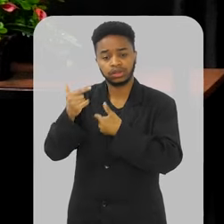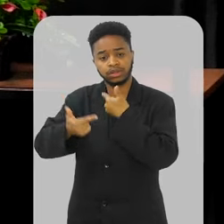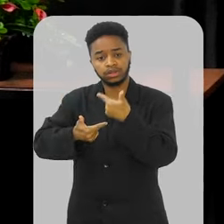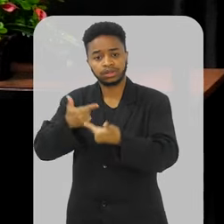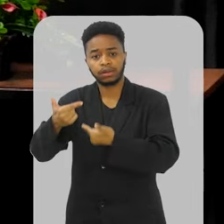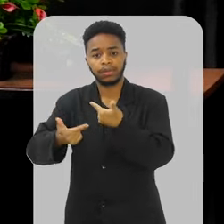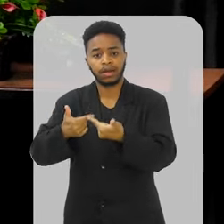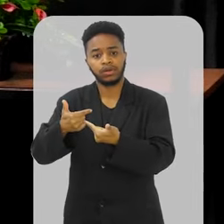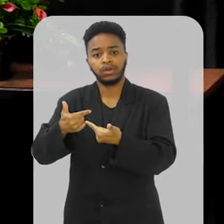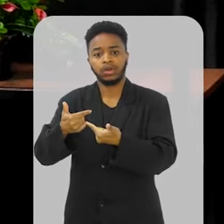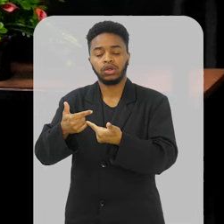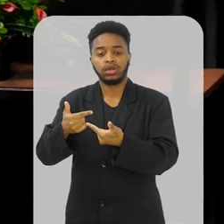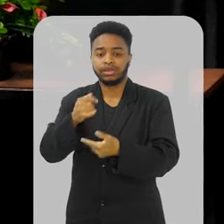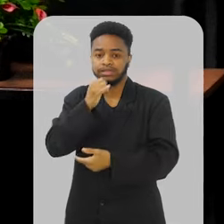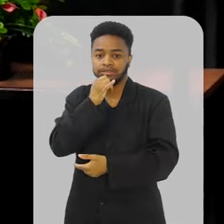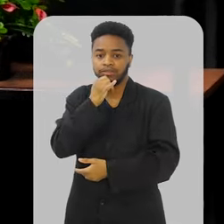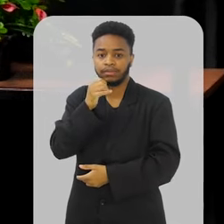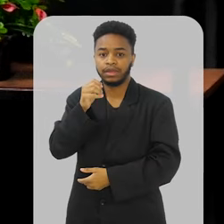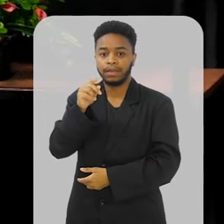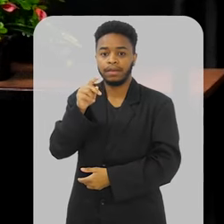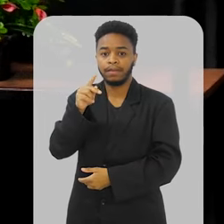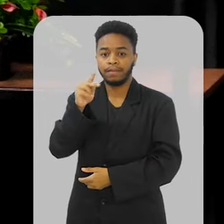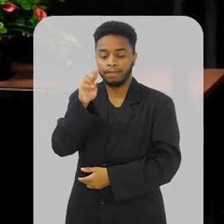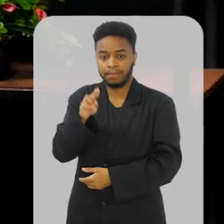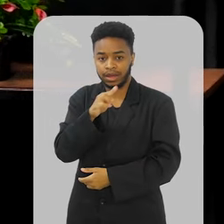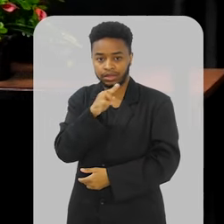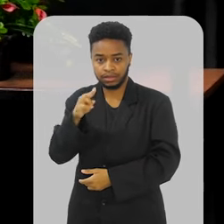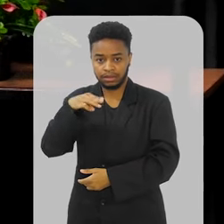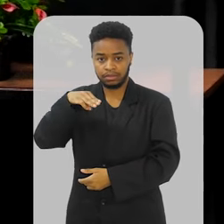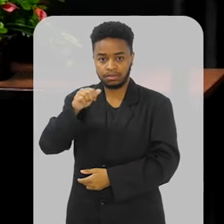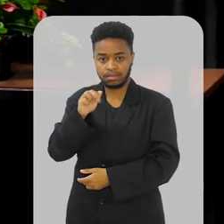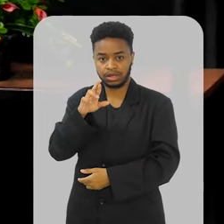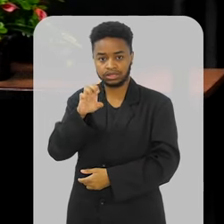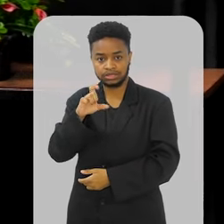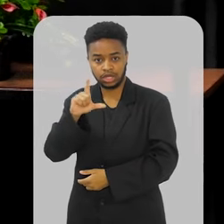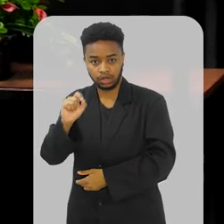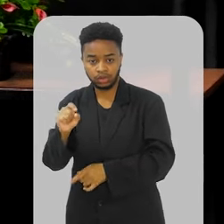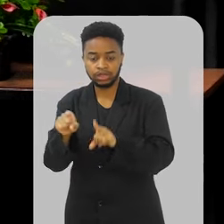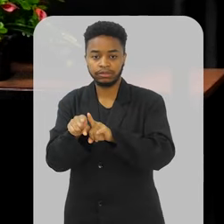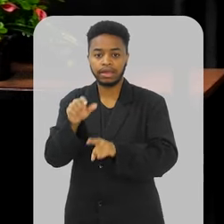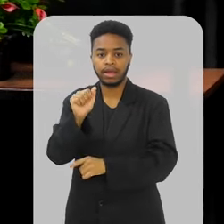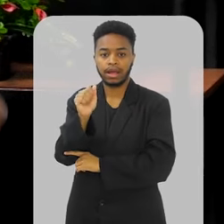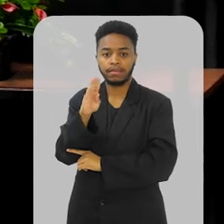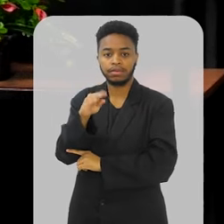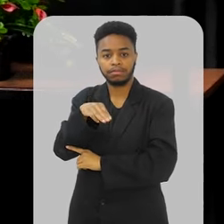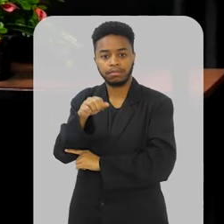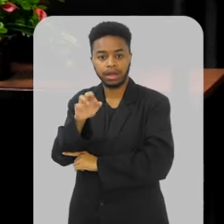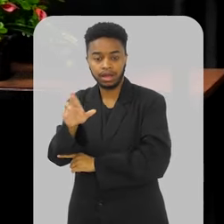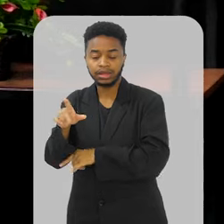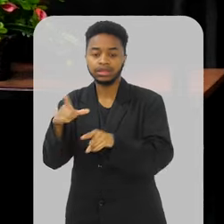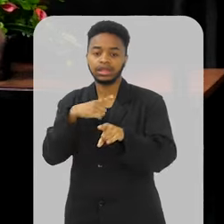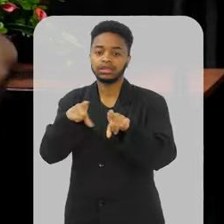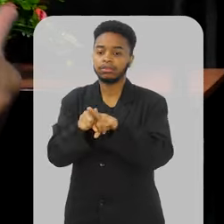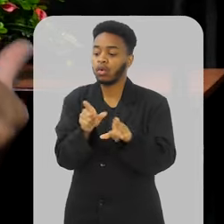em Santa Rita no caso Padre Marcelo Padre abimar e depois outros colegas que me ajudam e auxiliam na